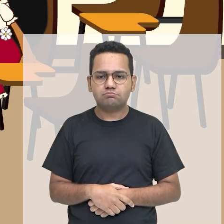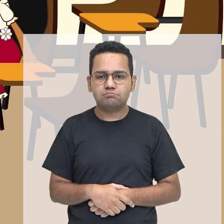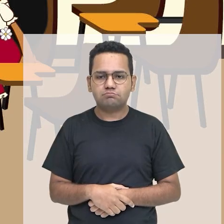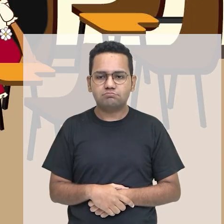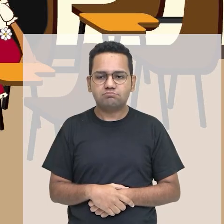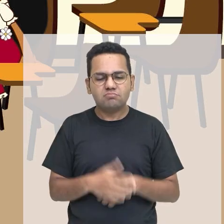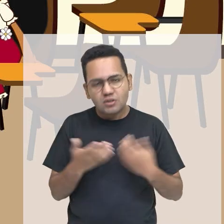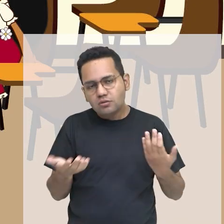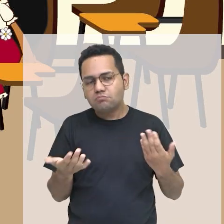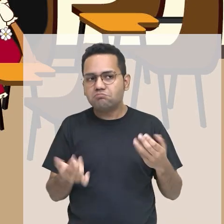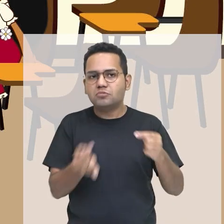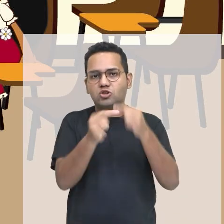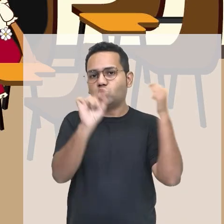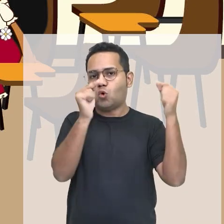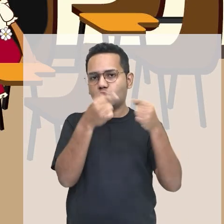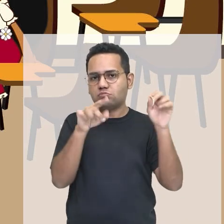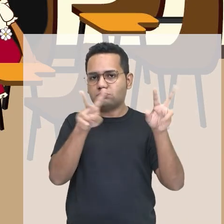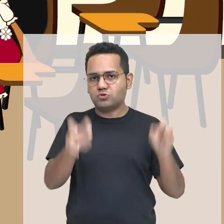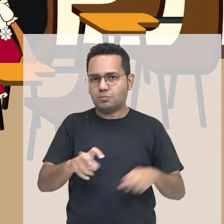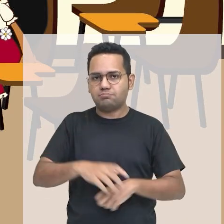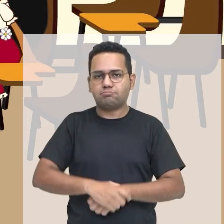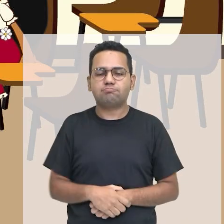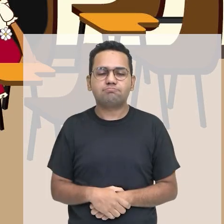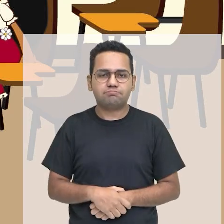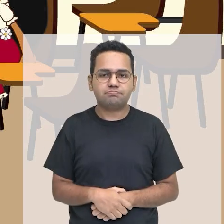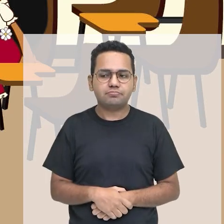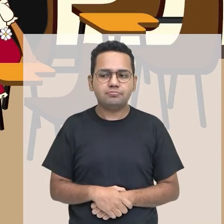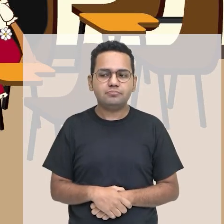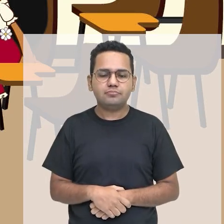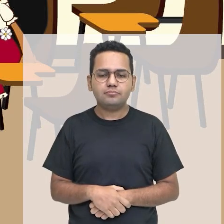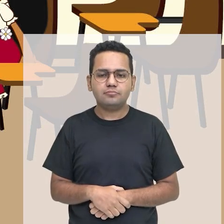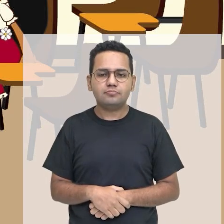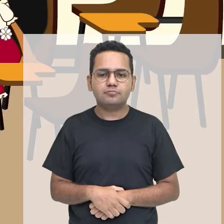ou discordando totalmente o que está ali. Então, o braço cruzado até tem, né,